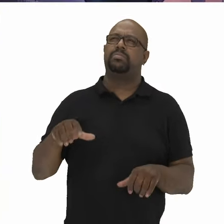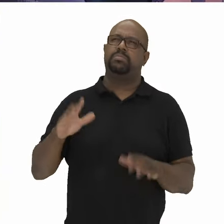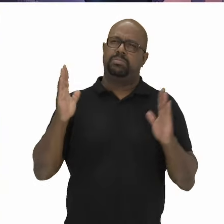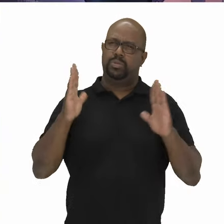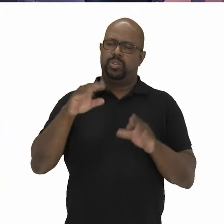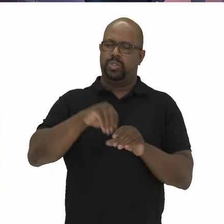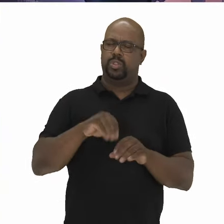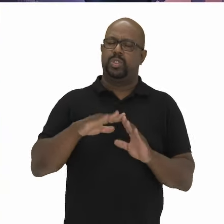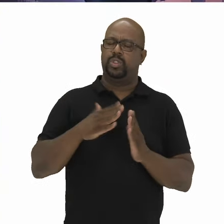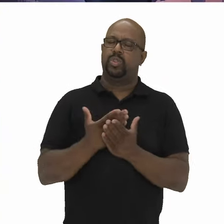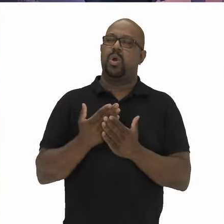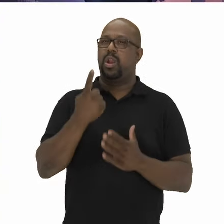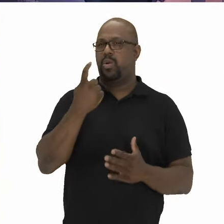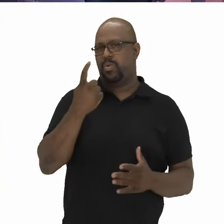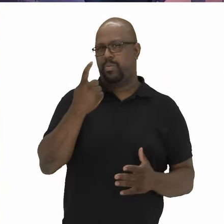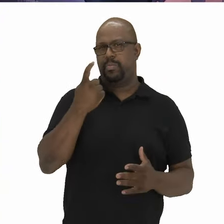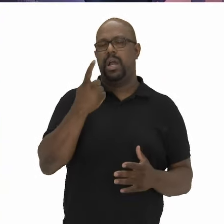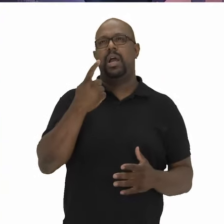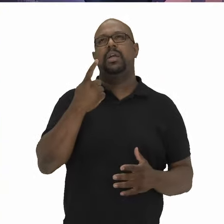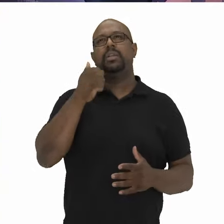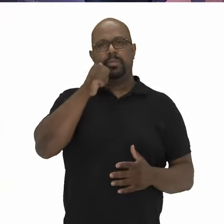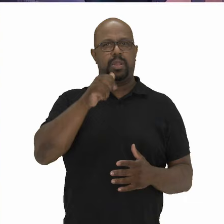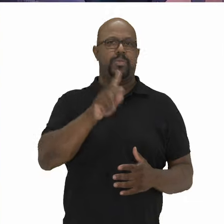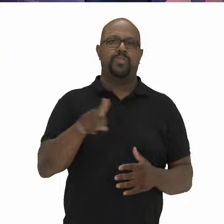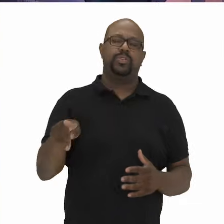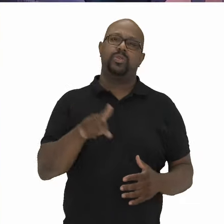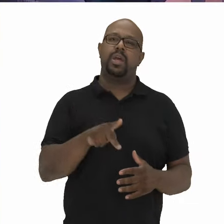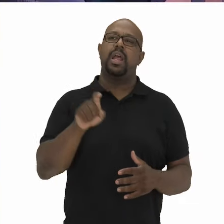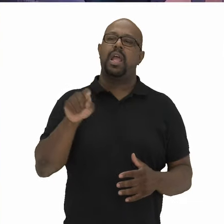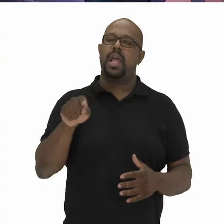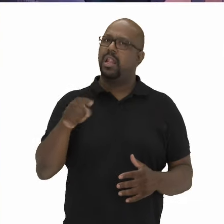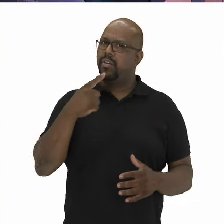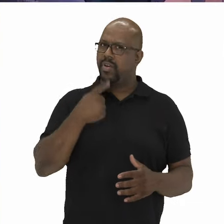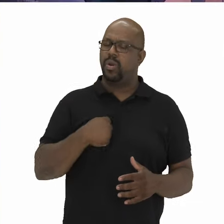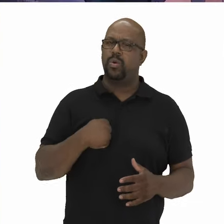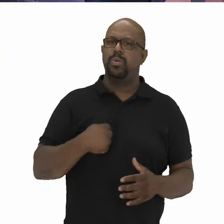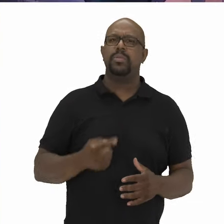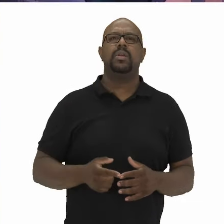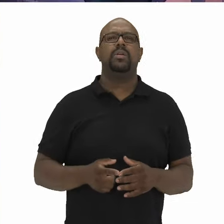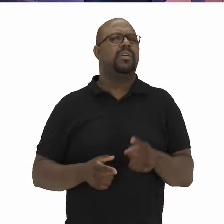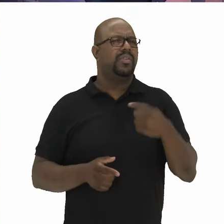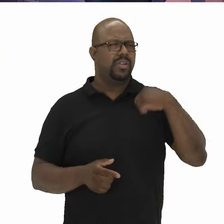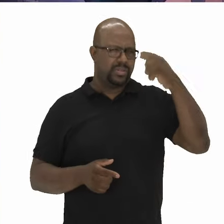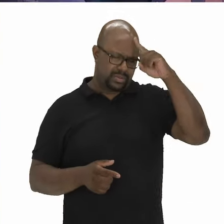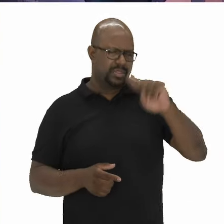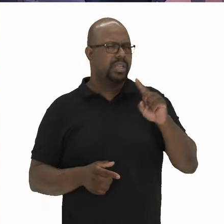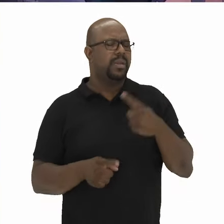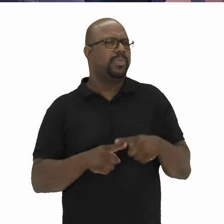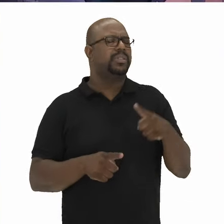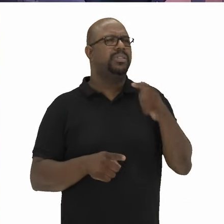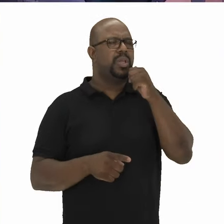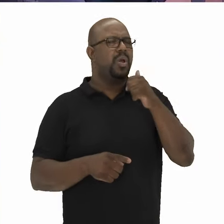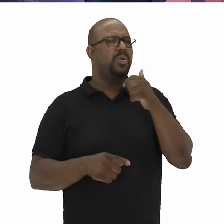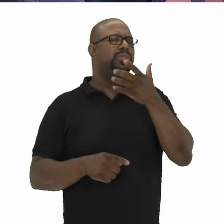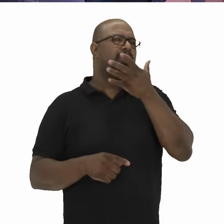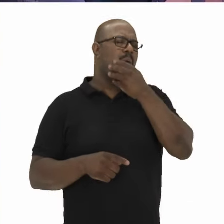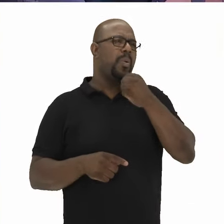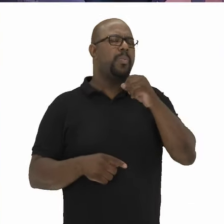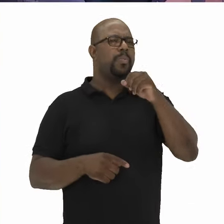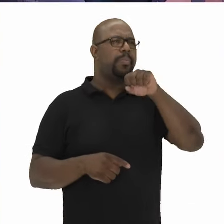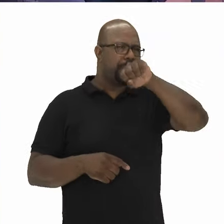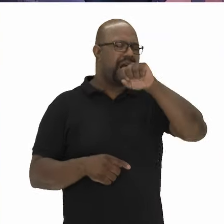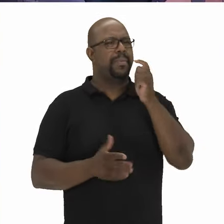minha fase escolar CL uma uma das minhas professoras ela comentou comigo Ah eu não sei porque o seu pai paga